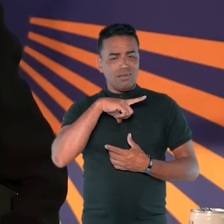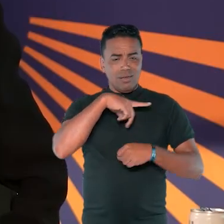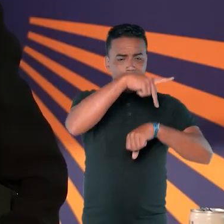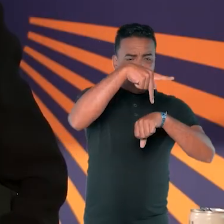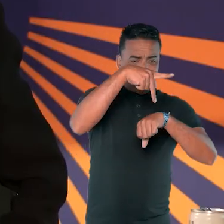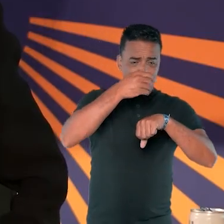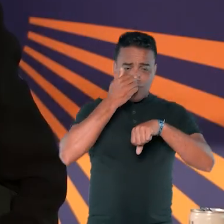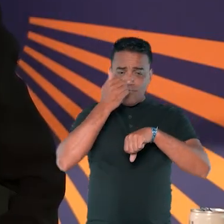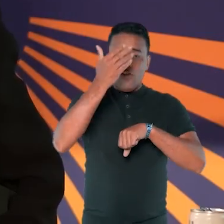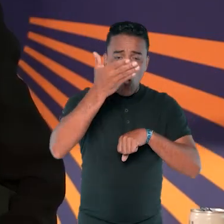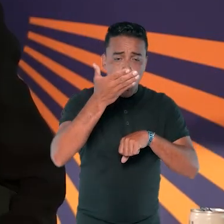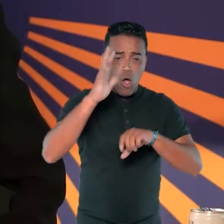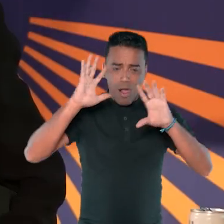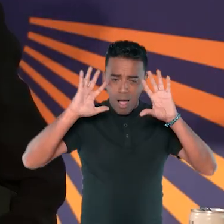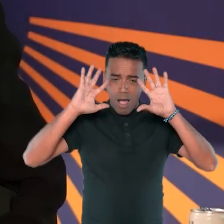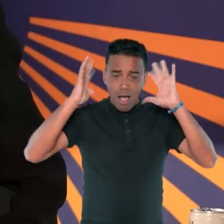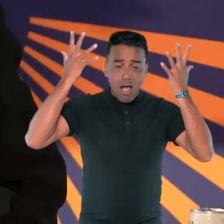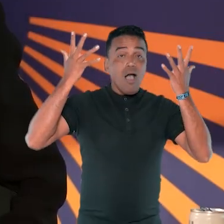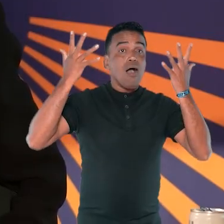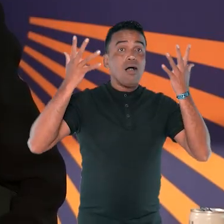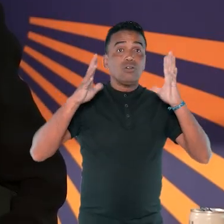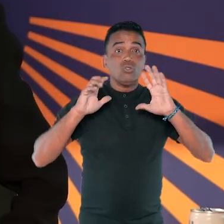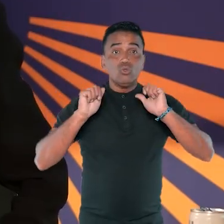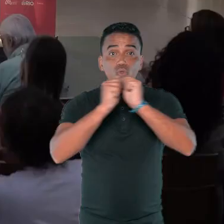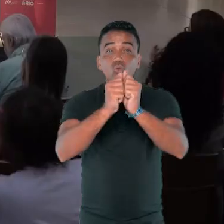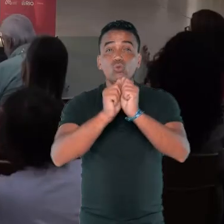fora de mim com todos os brasileiros.